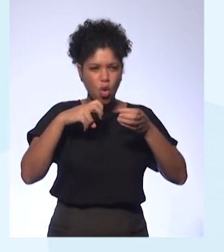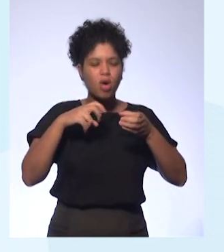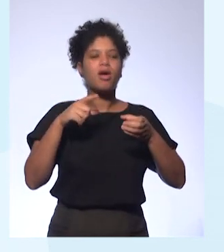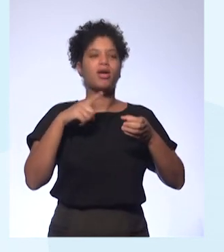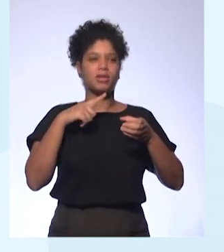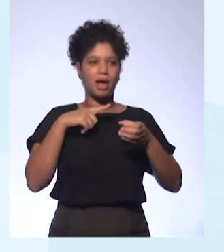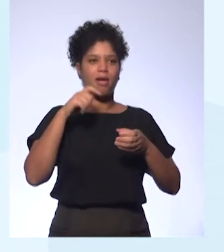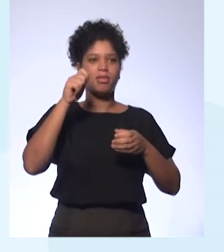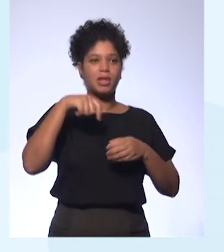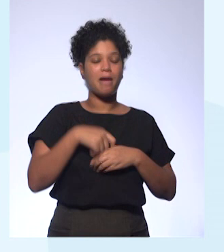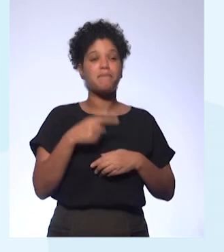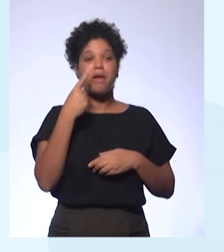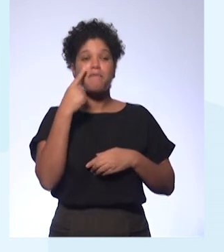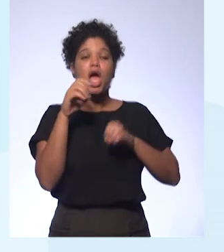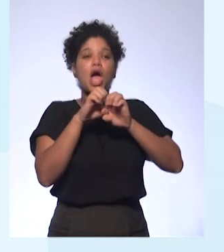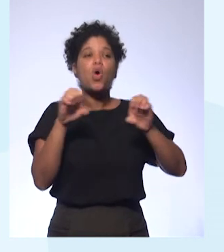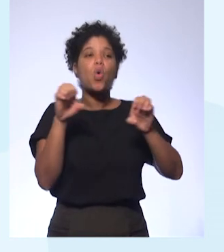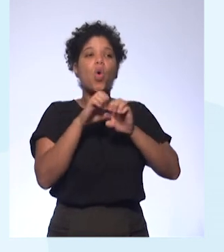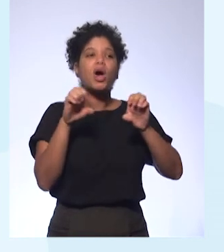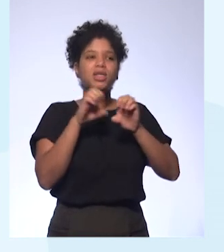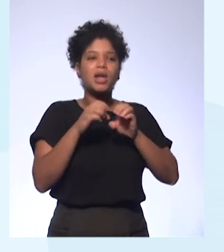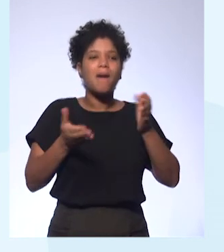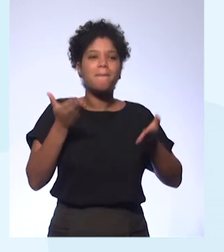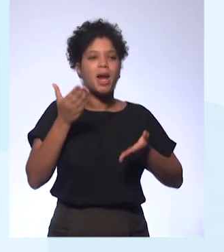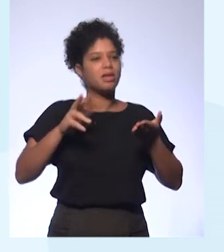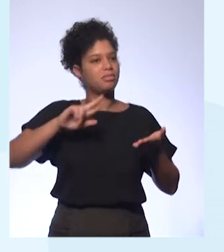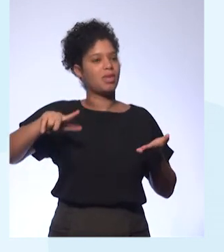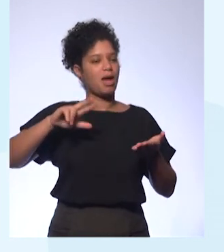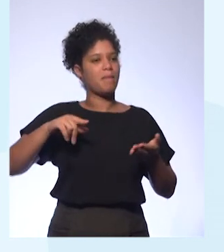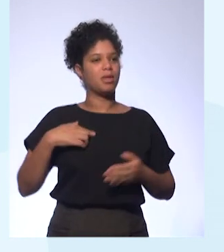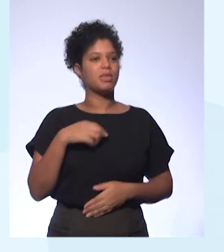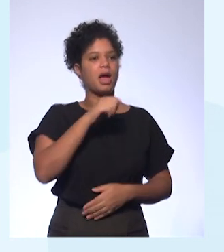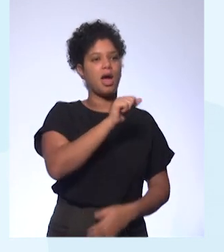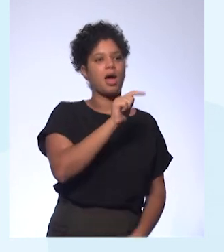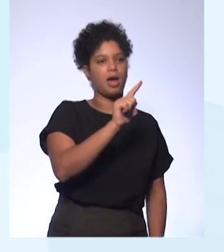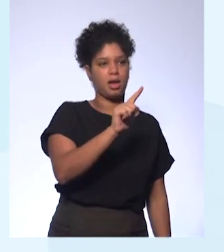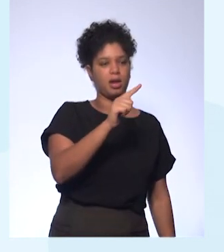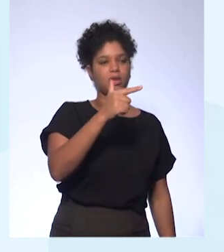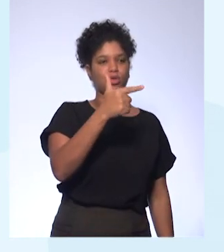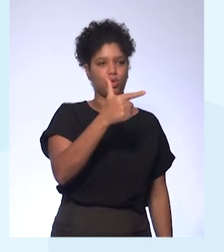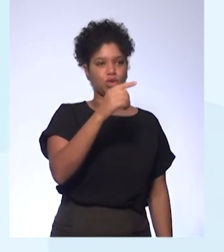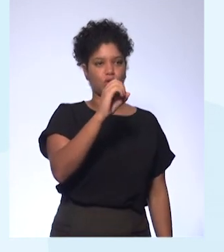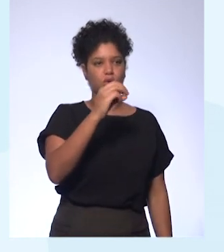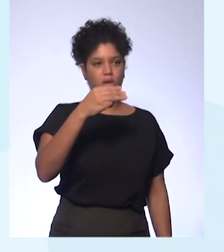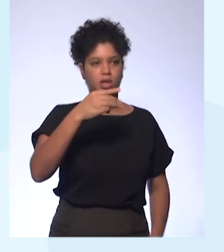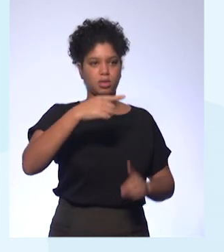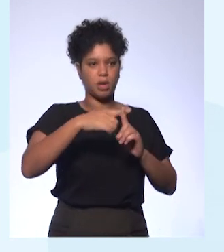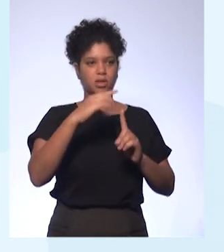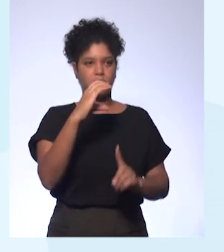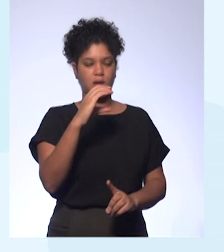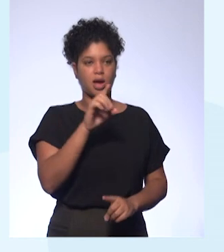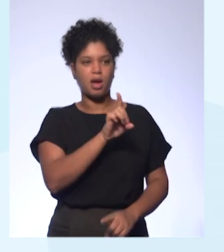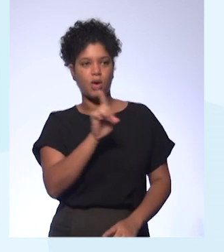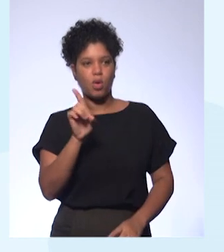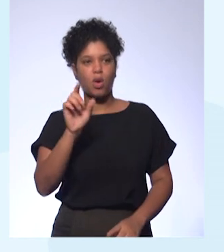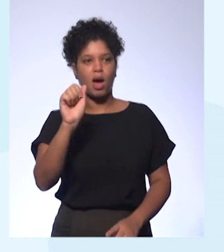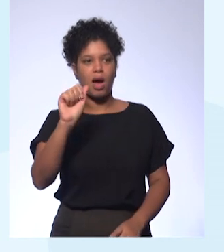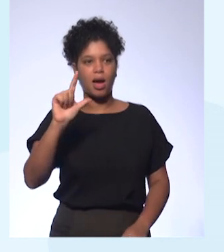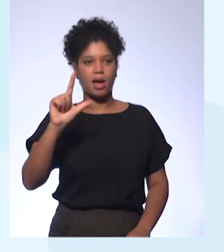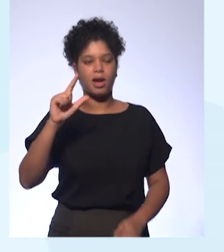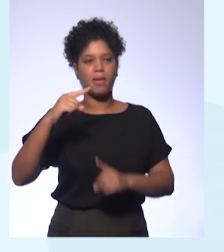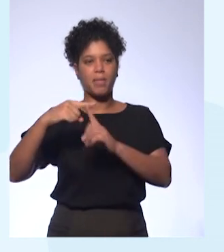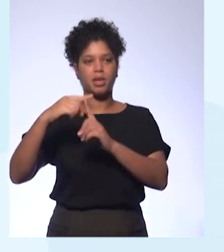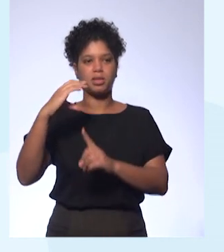equação que demonstra esta reação não balanceada é Al2O3 mais C mais Al